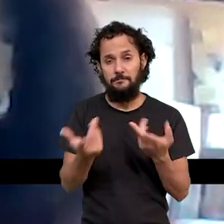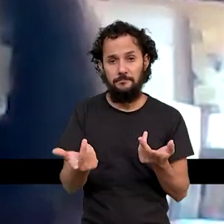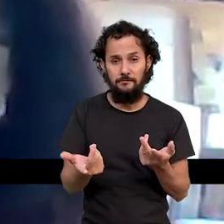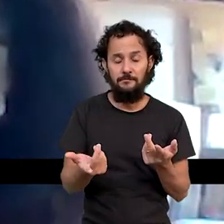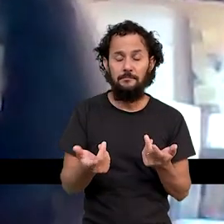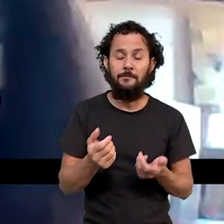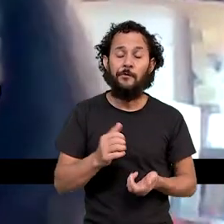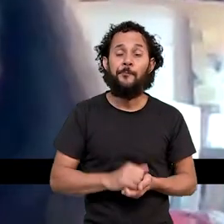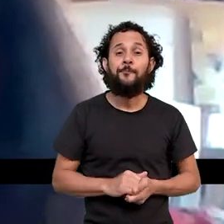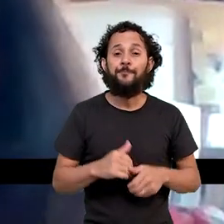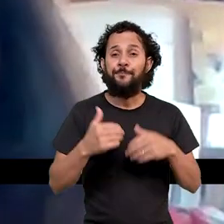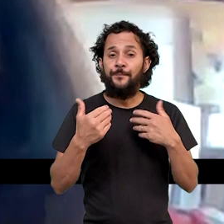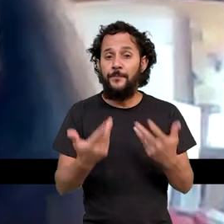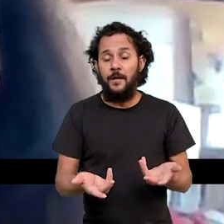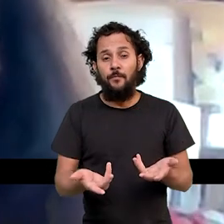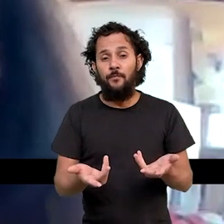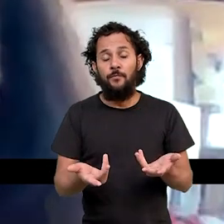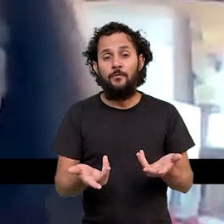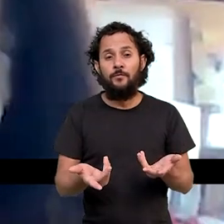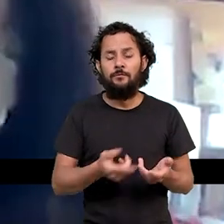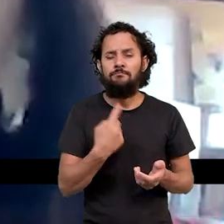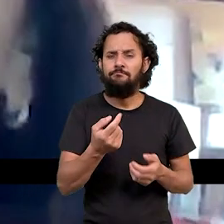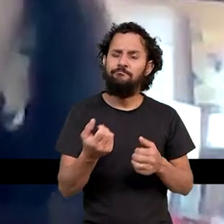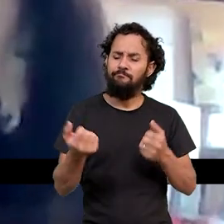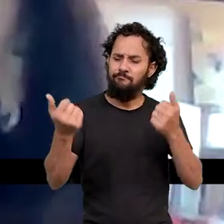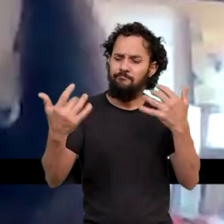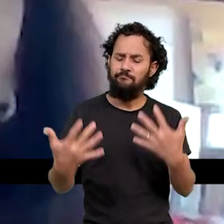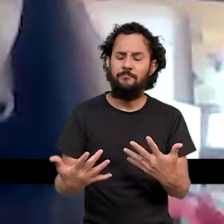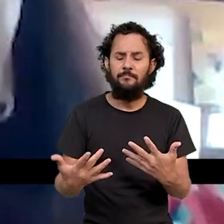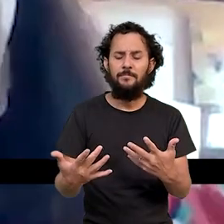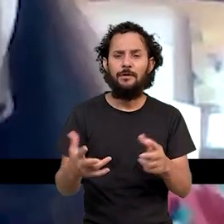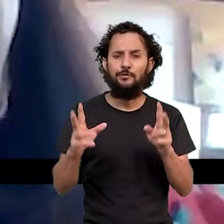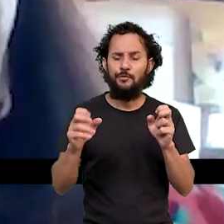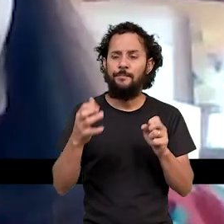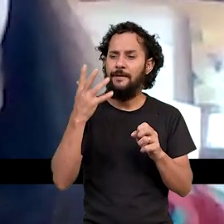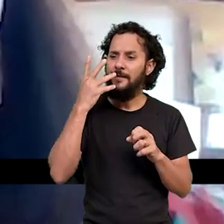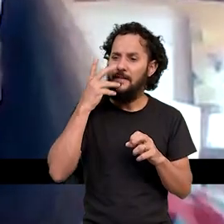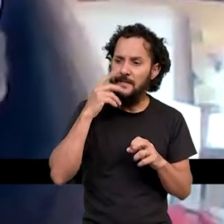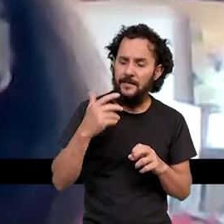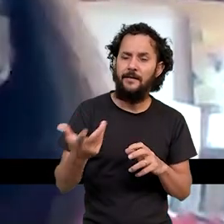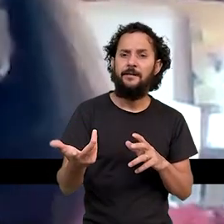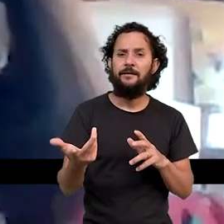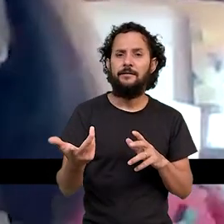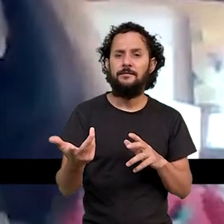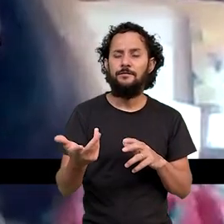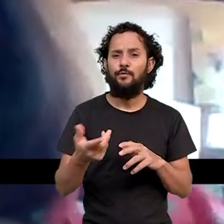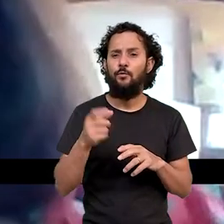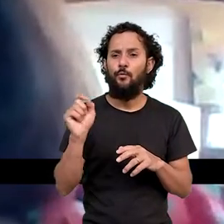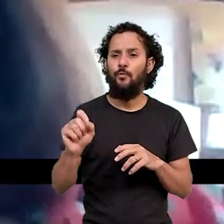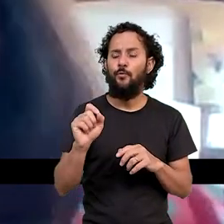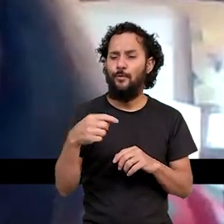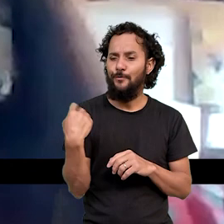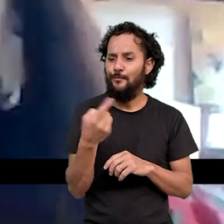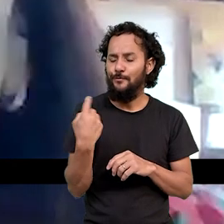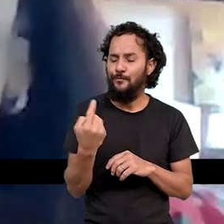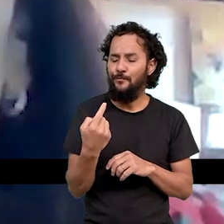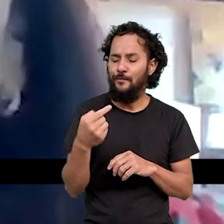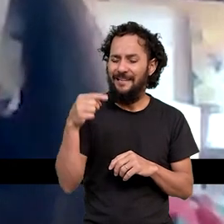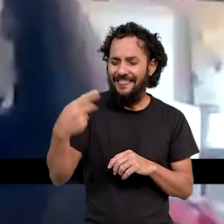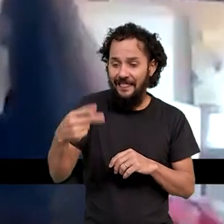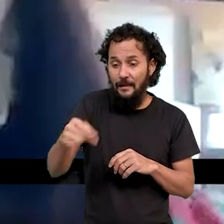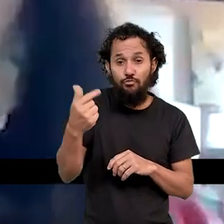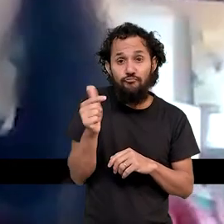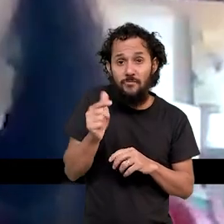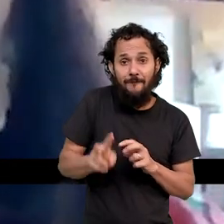né? Então, nessa medida, quando nós falamos das crianças, elas não tinham um valor em